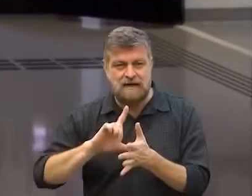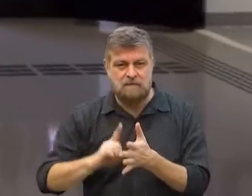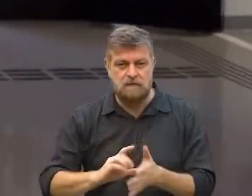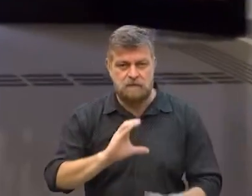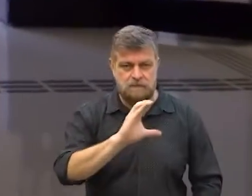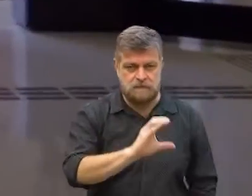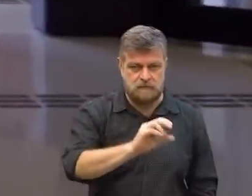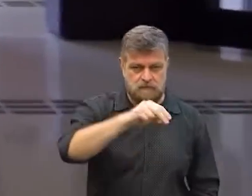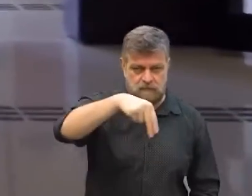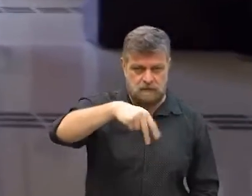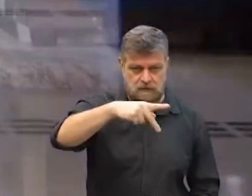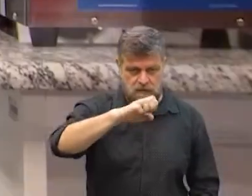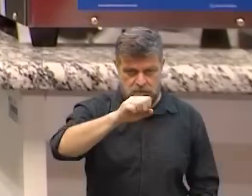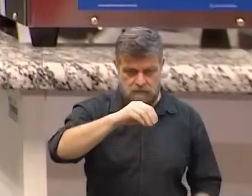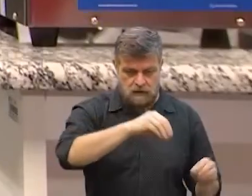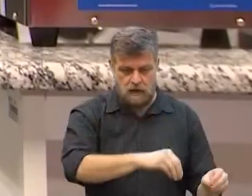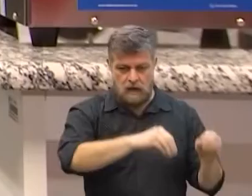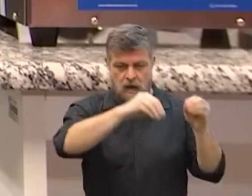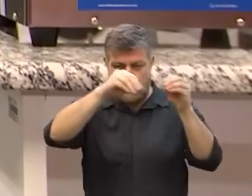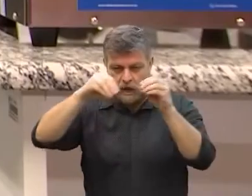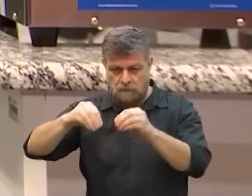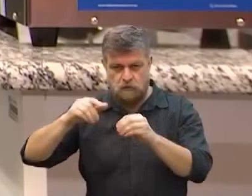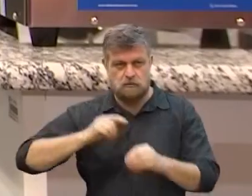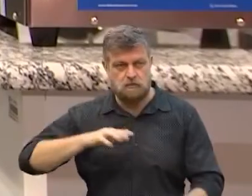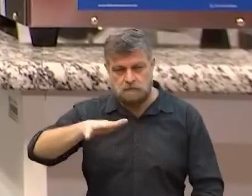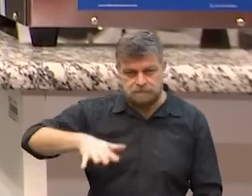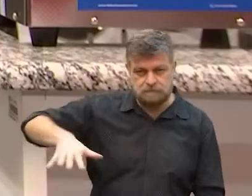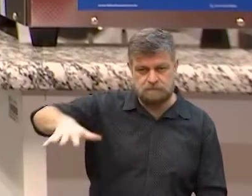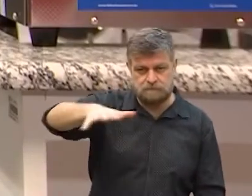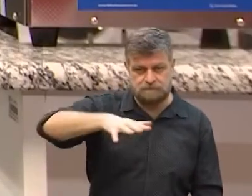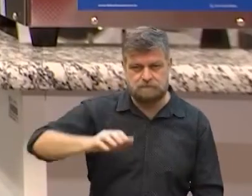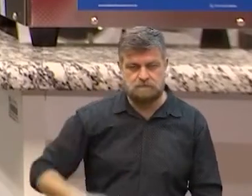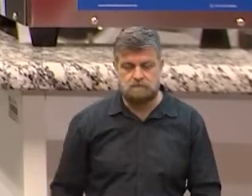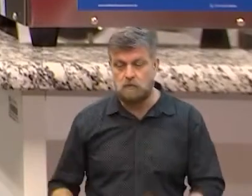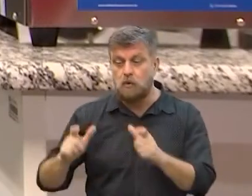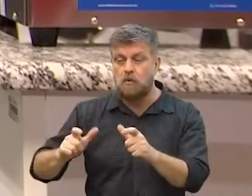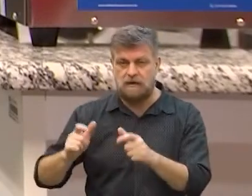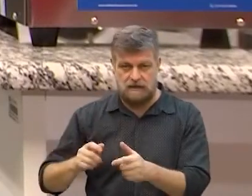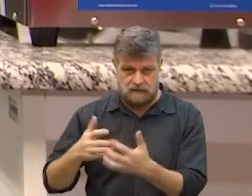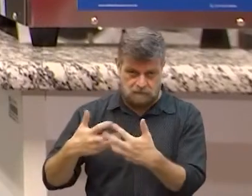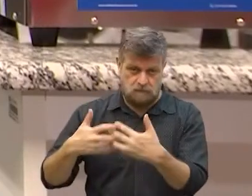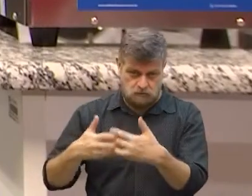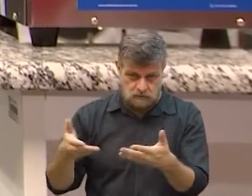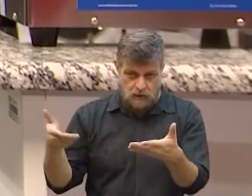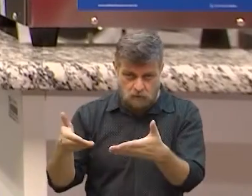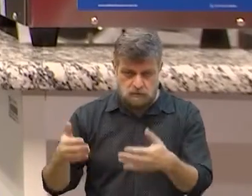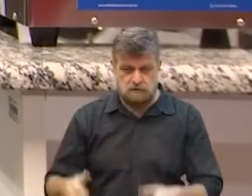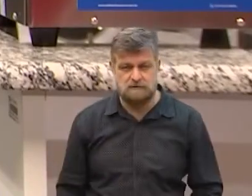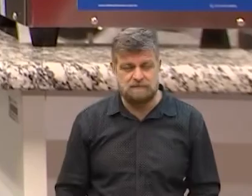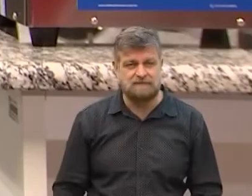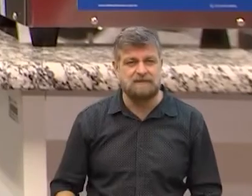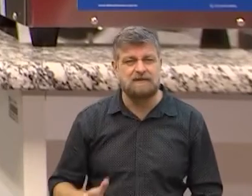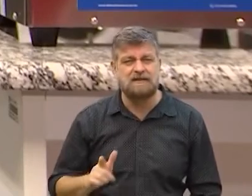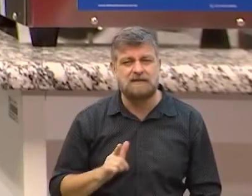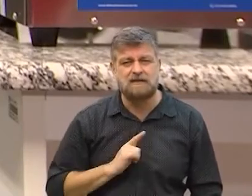mudou o Laboratório Nacional de Luz Síncrono para seu campus atual, né, e chegou até